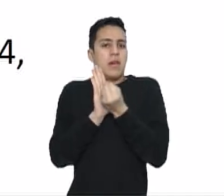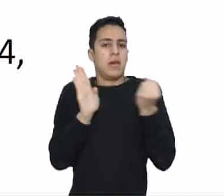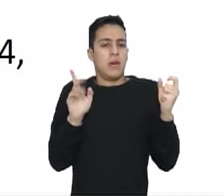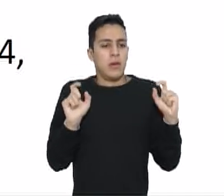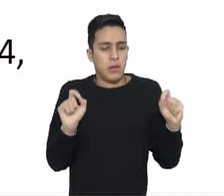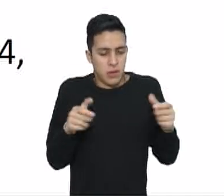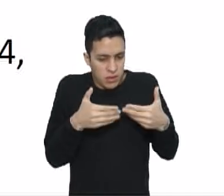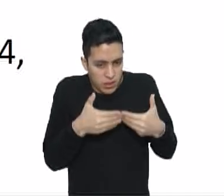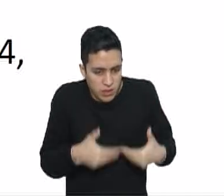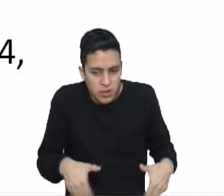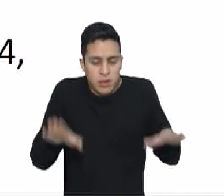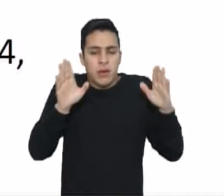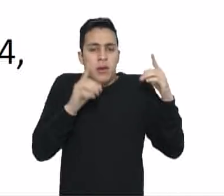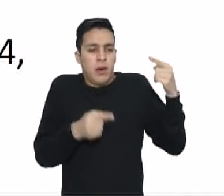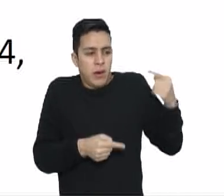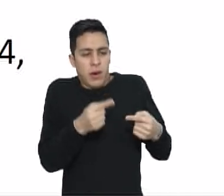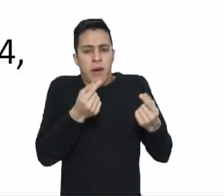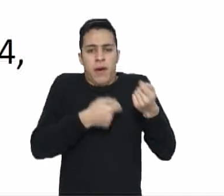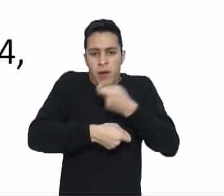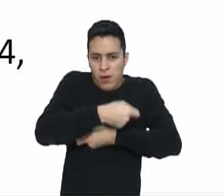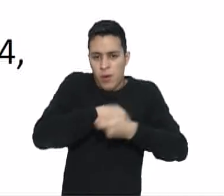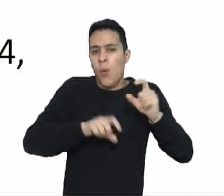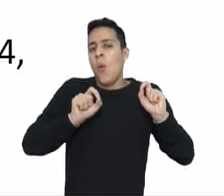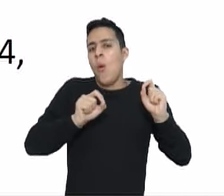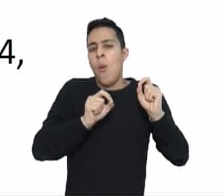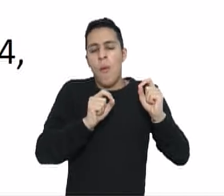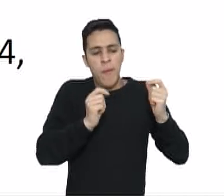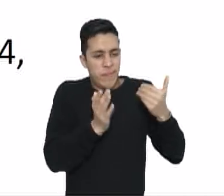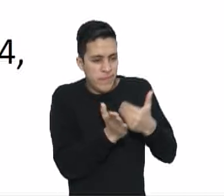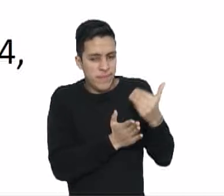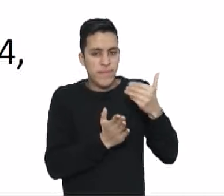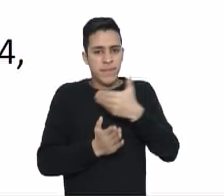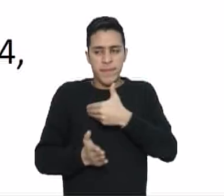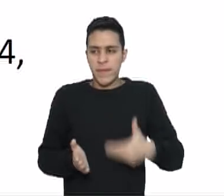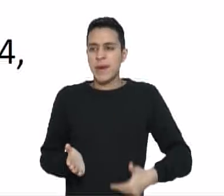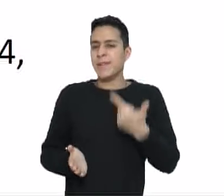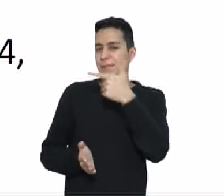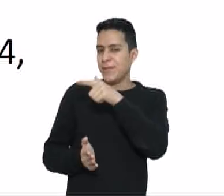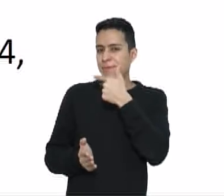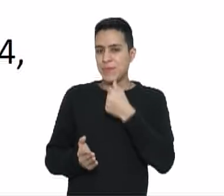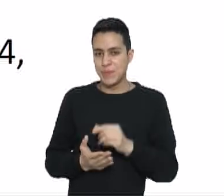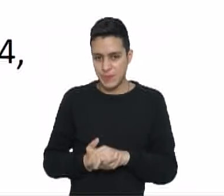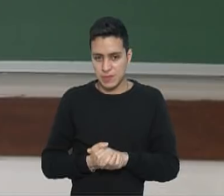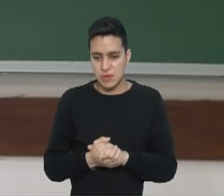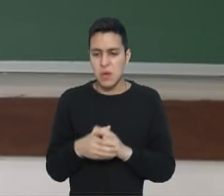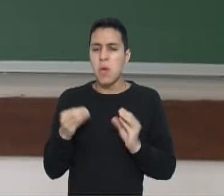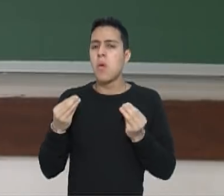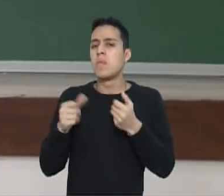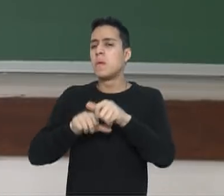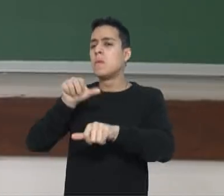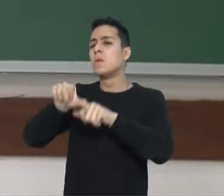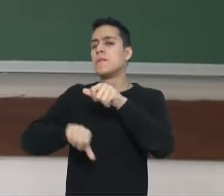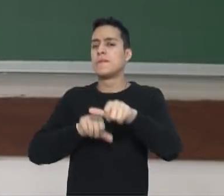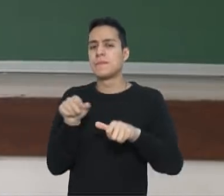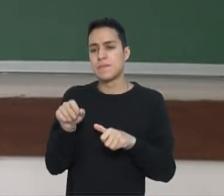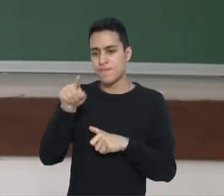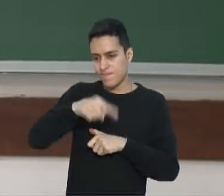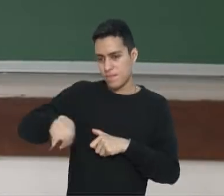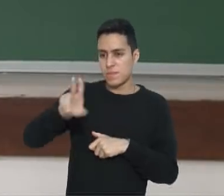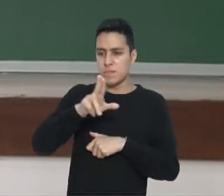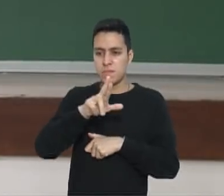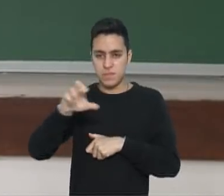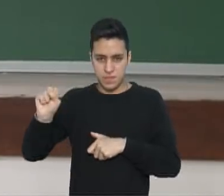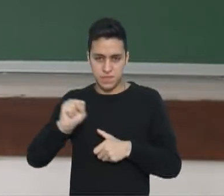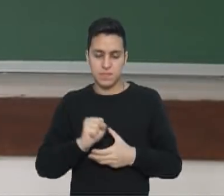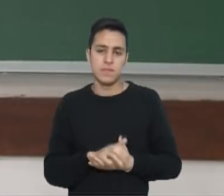da abertura política e econômica feita a partir do governo do Gorbachev. Os ventos da mudança sopravam na União